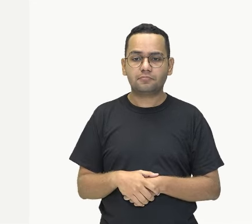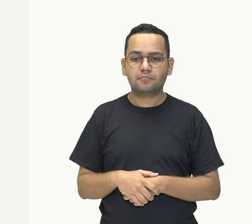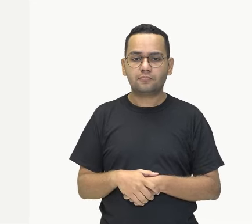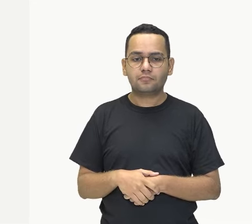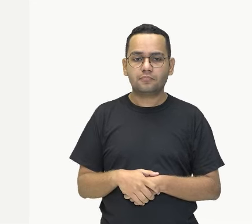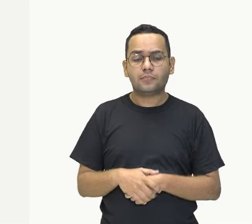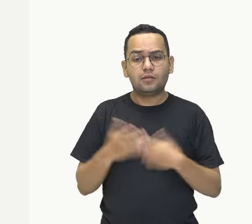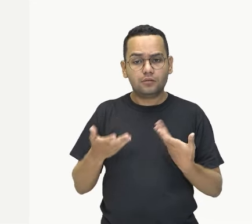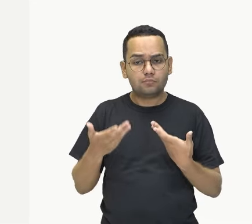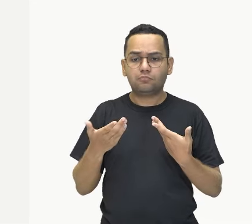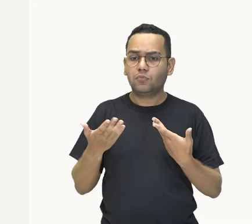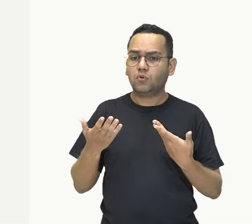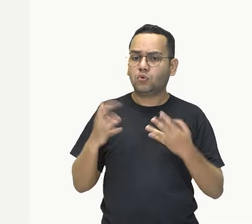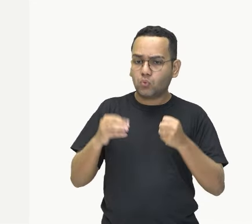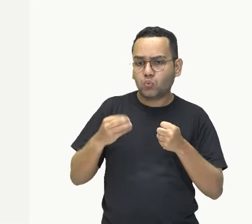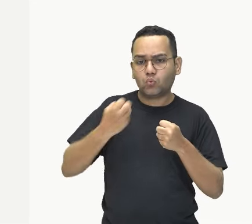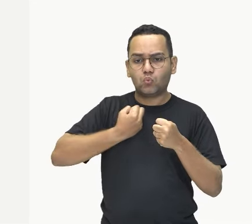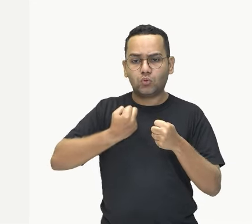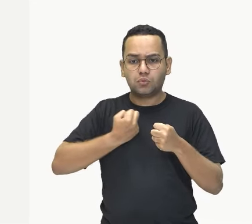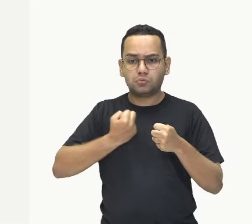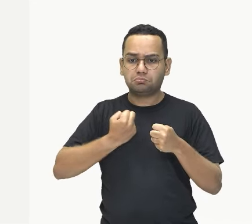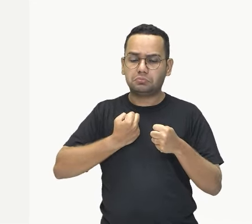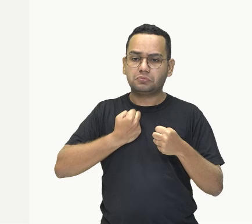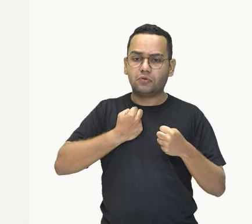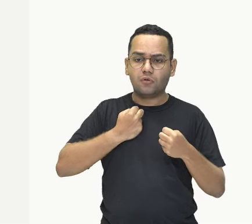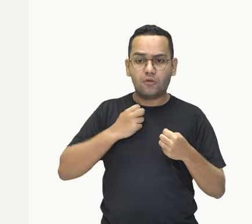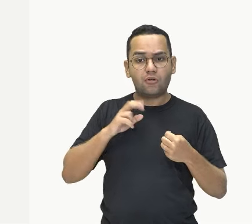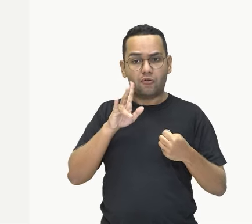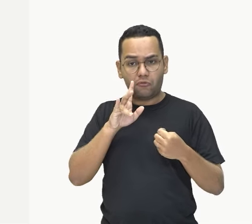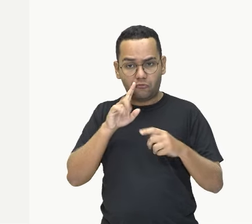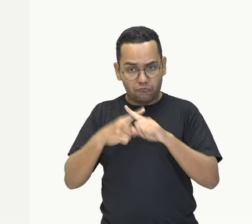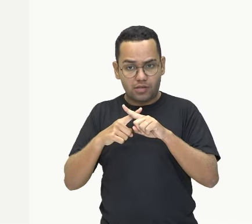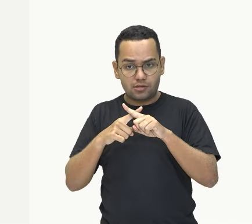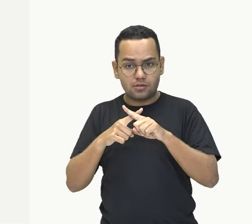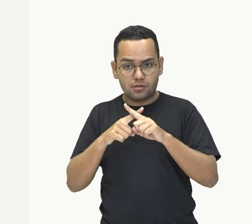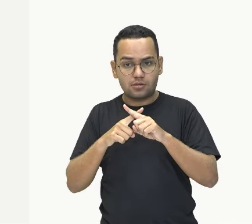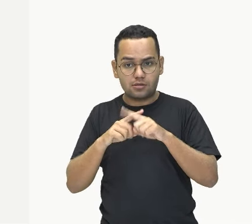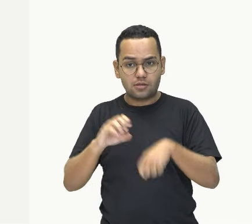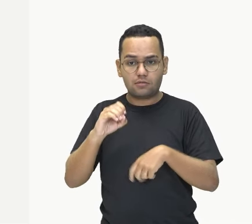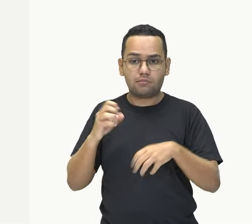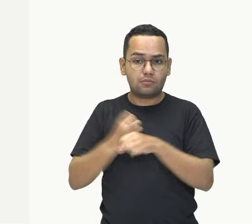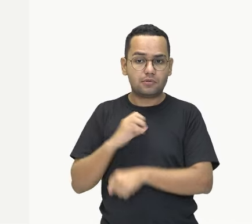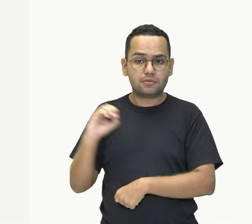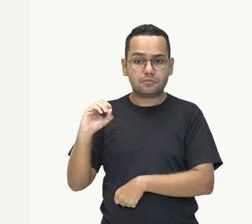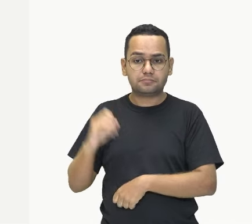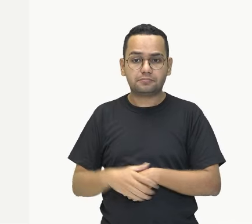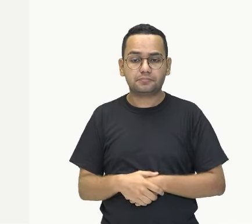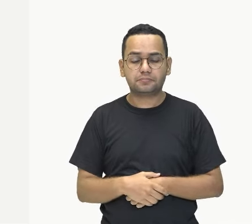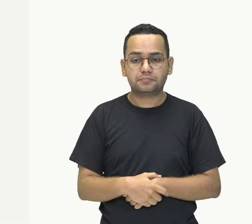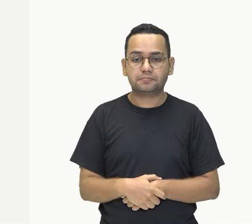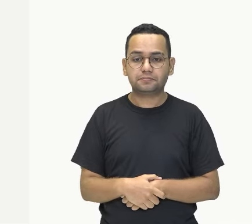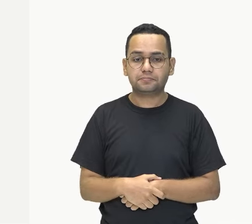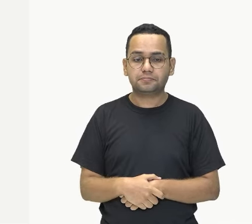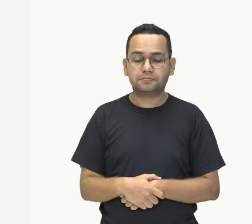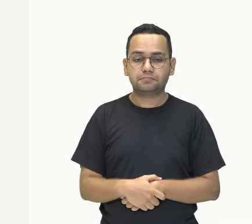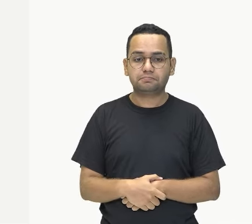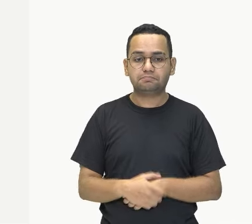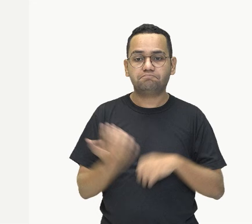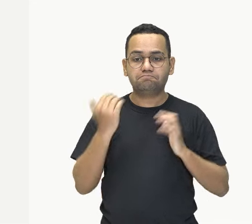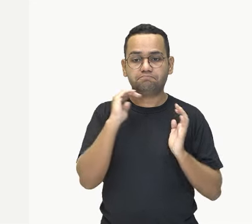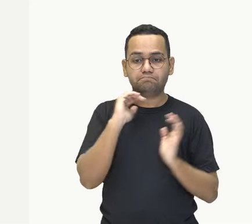por 0 é 0. Por isso que é o nosso monômio nulo, tá bom? E agora a